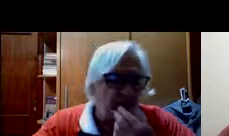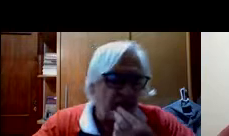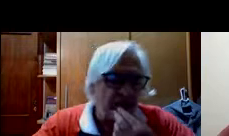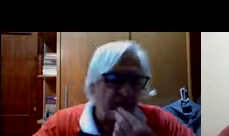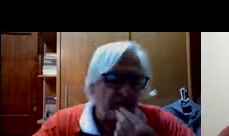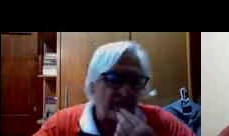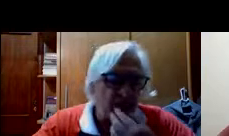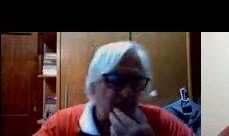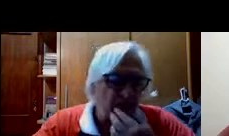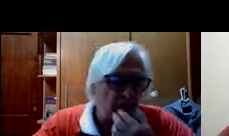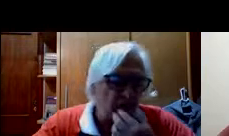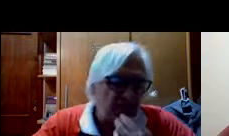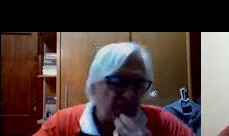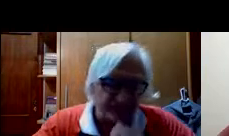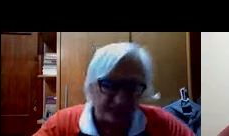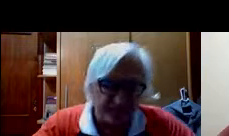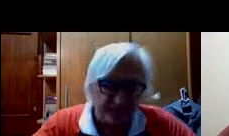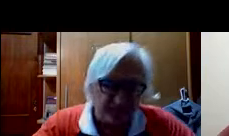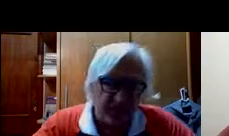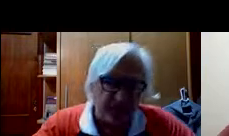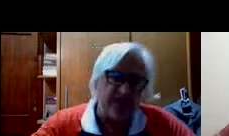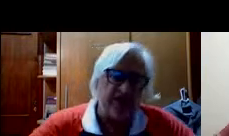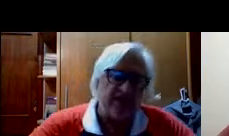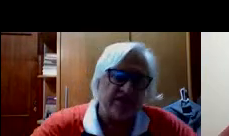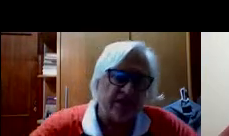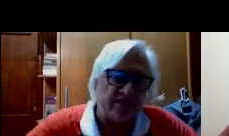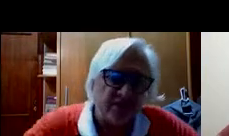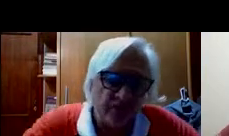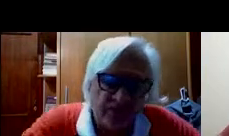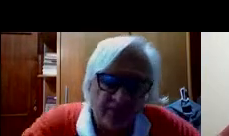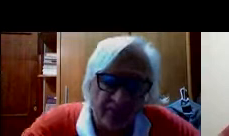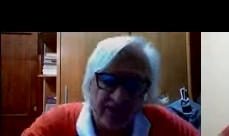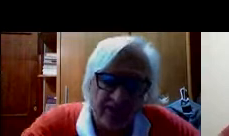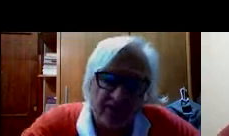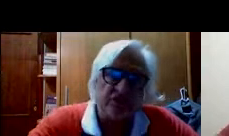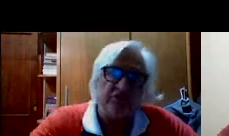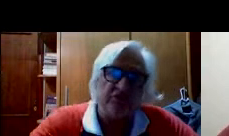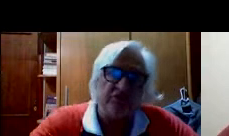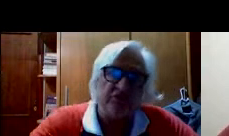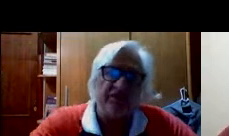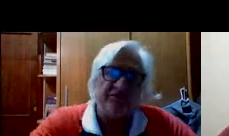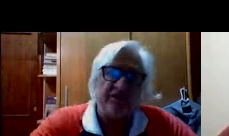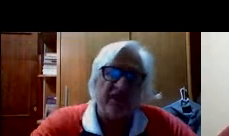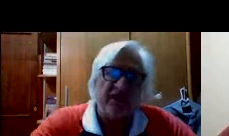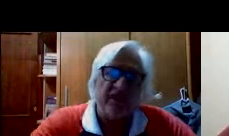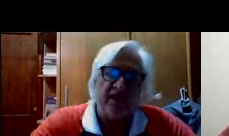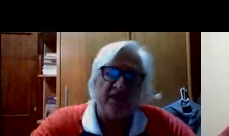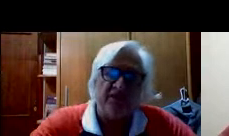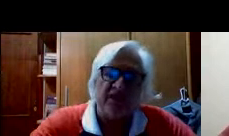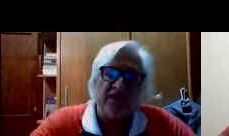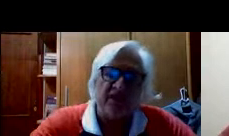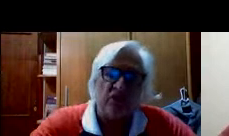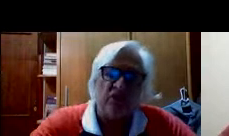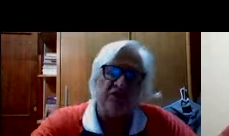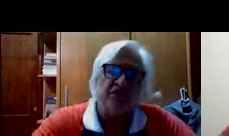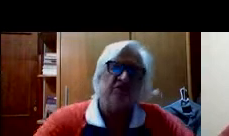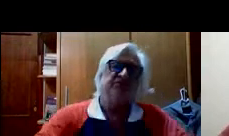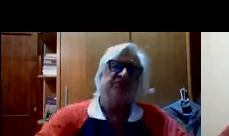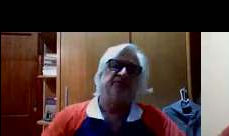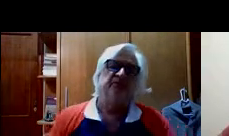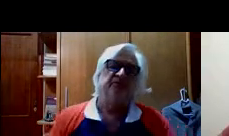E uma outra característica, uma outra propriedade físico-química é a